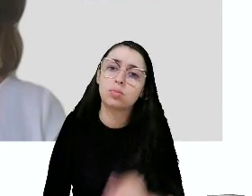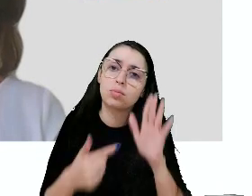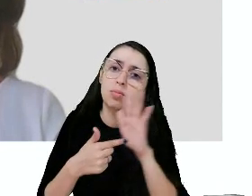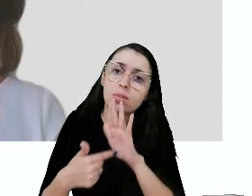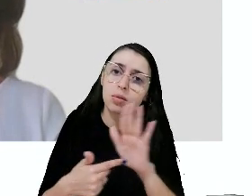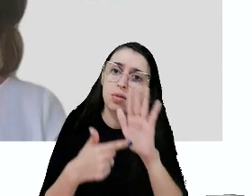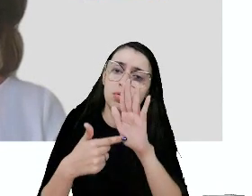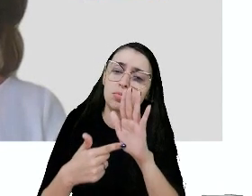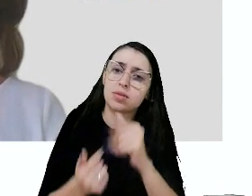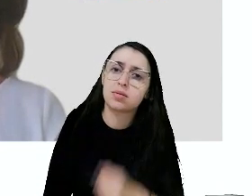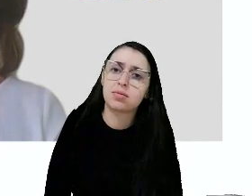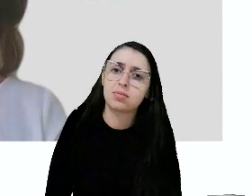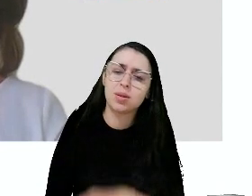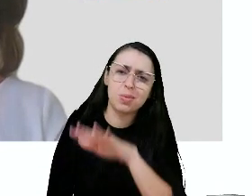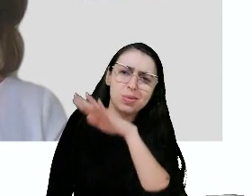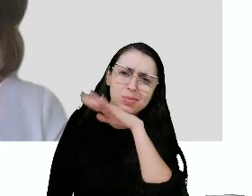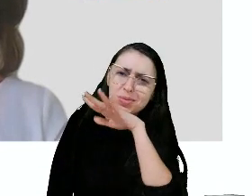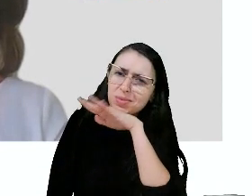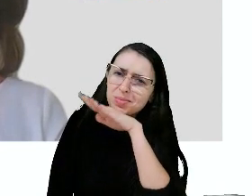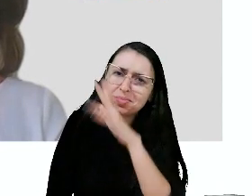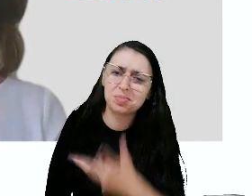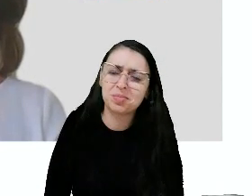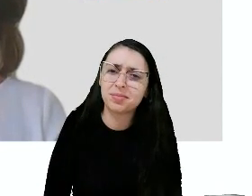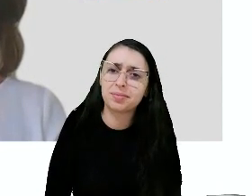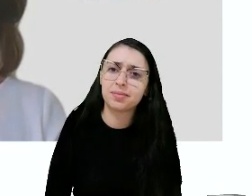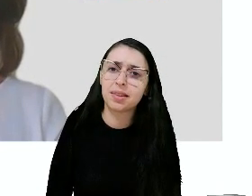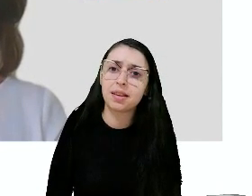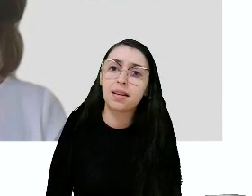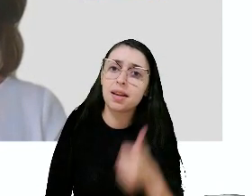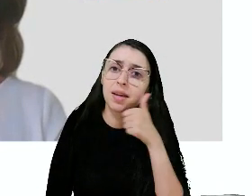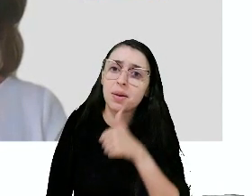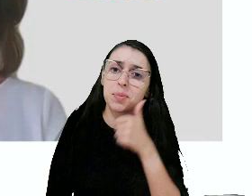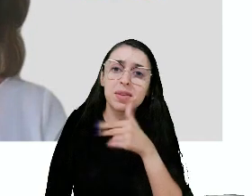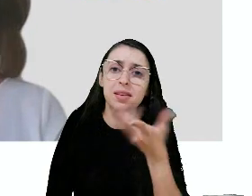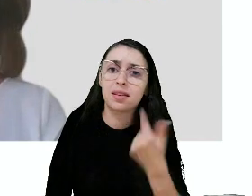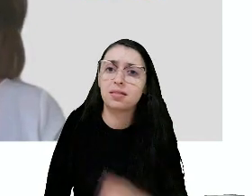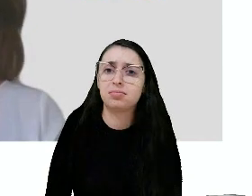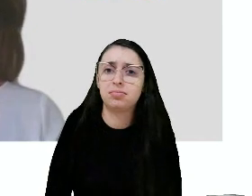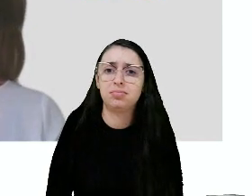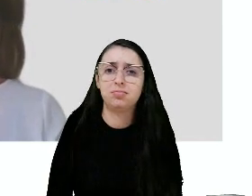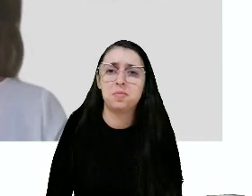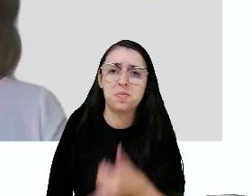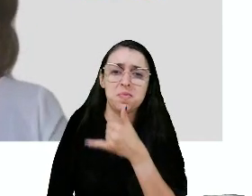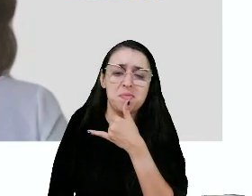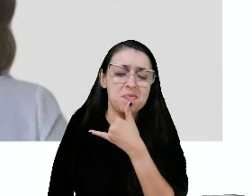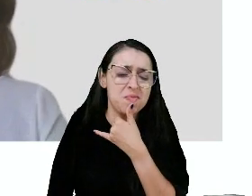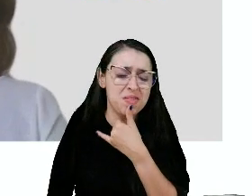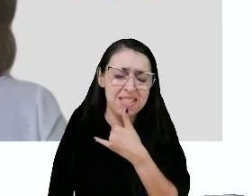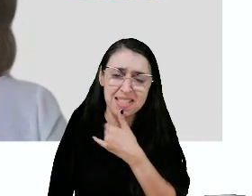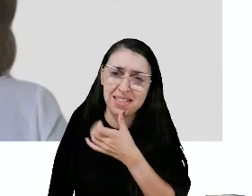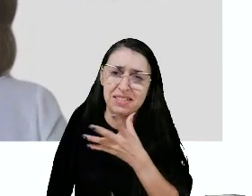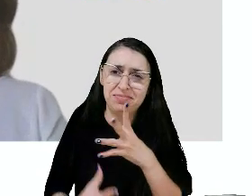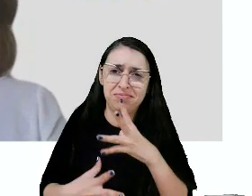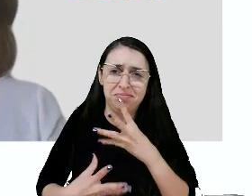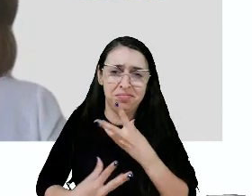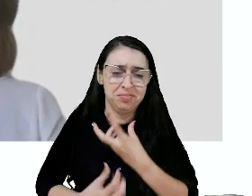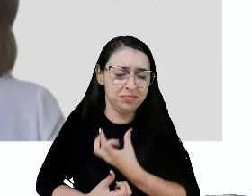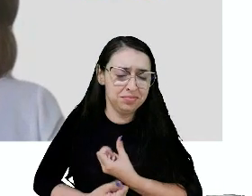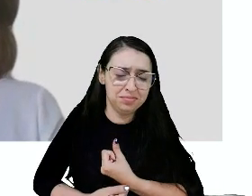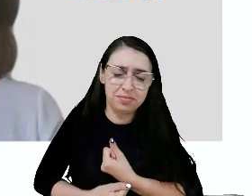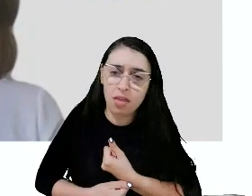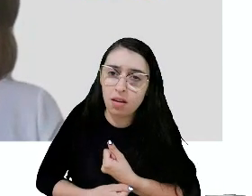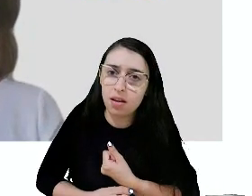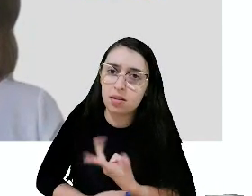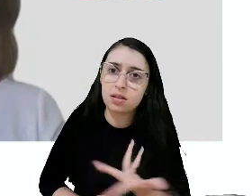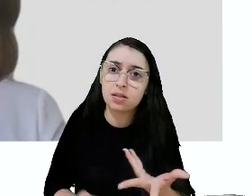uma perfídia. Esse detalhe mostra que essa menina, que já devia estar num nível de sofrimento numa situação